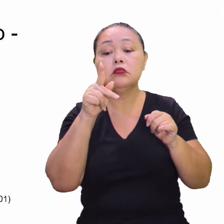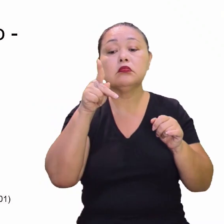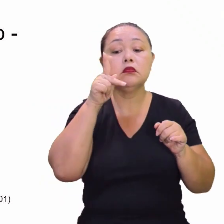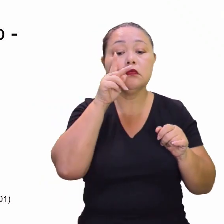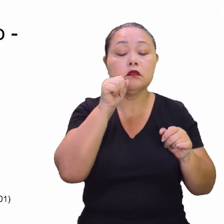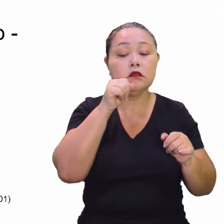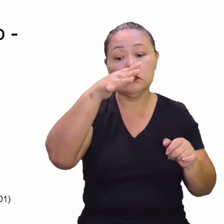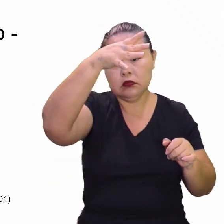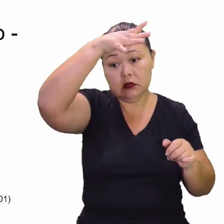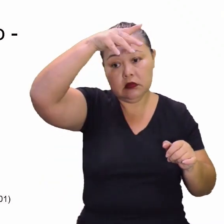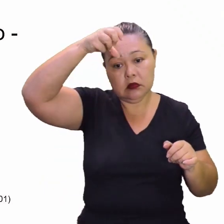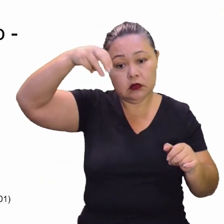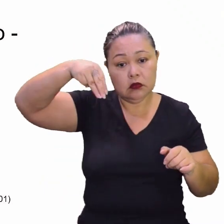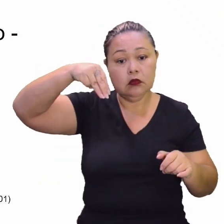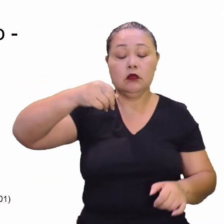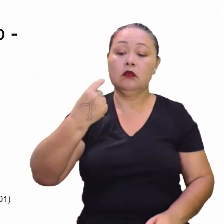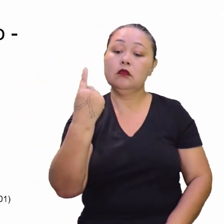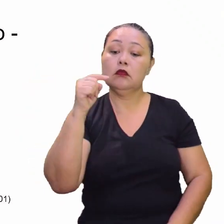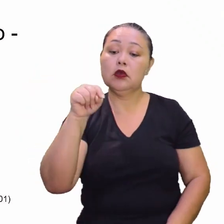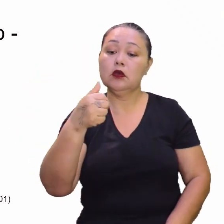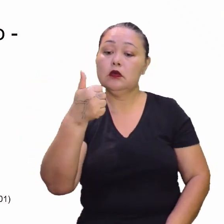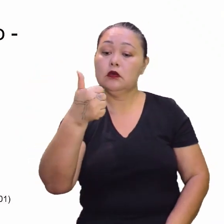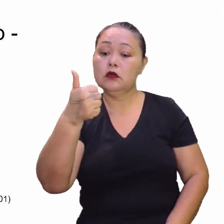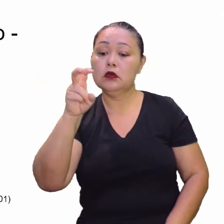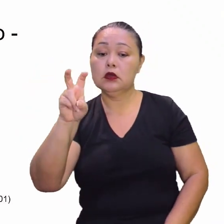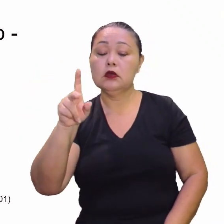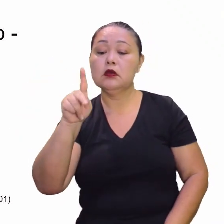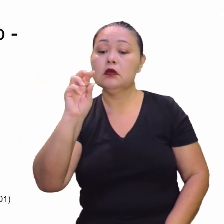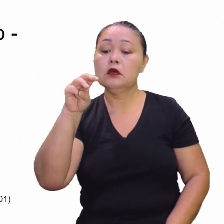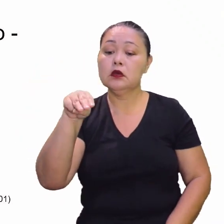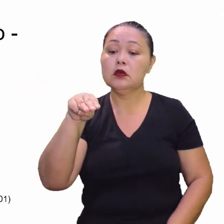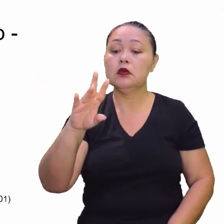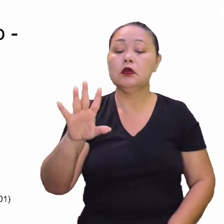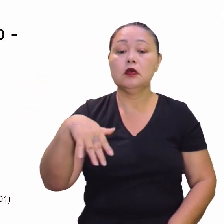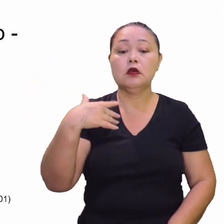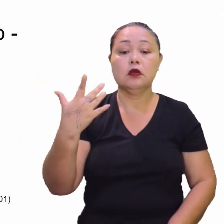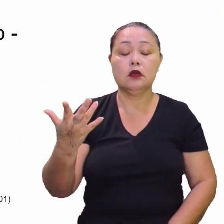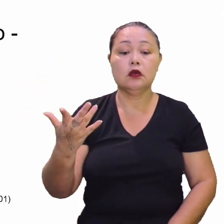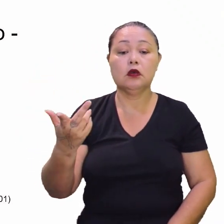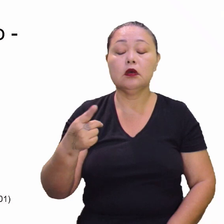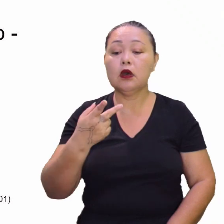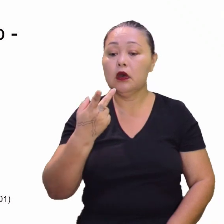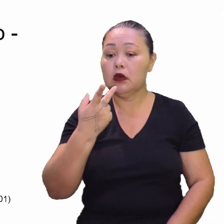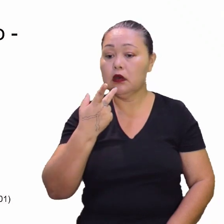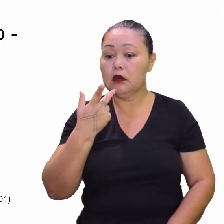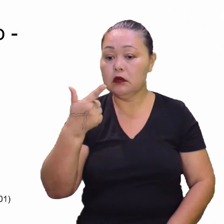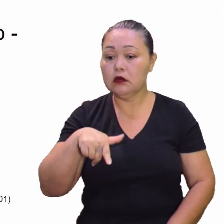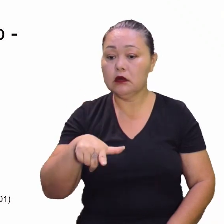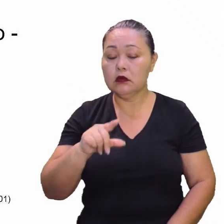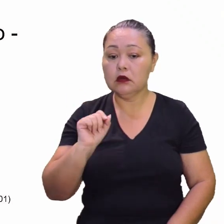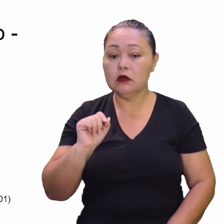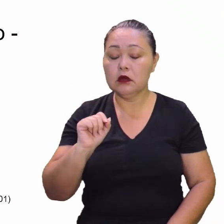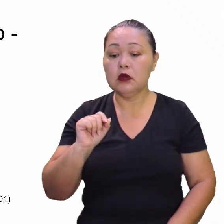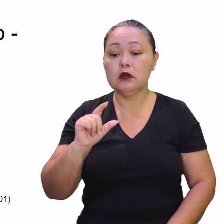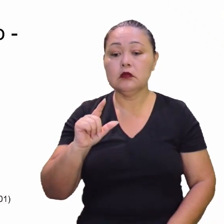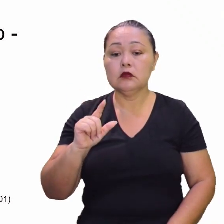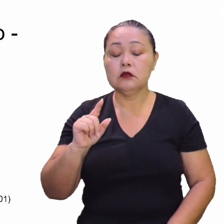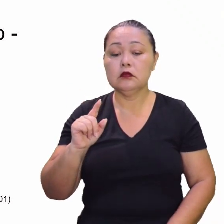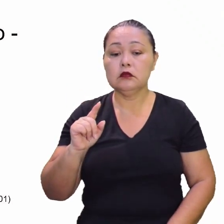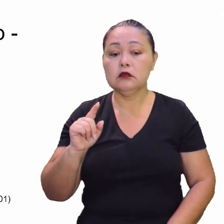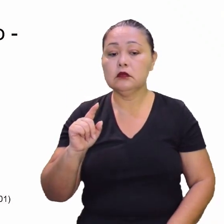tem 1.115 quilômetros. Vale salientar que nós temos que levar